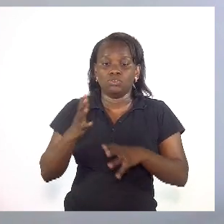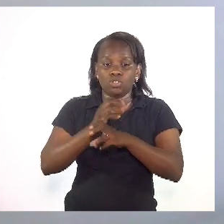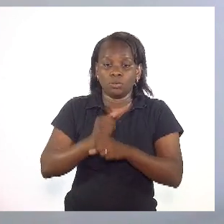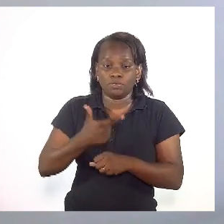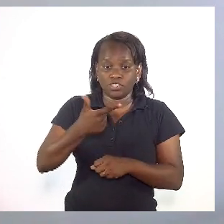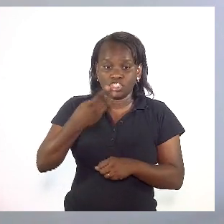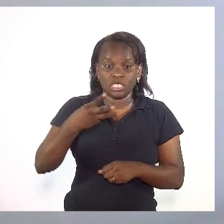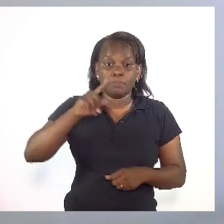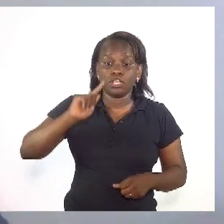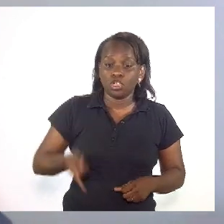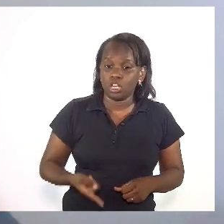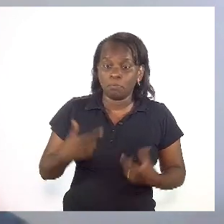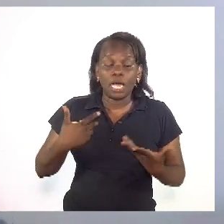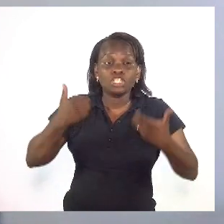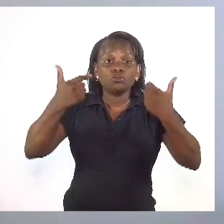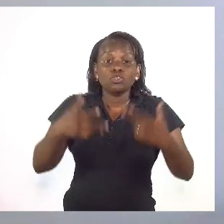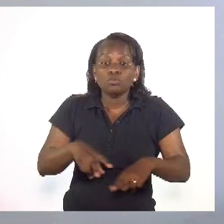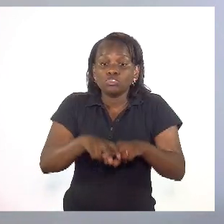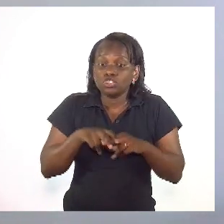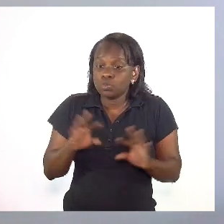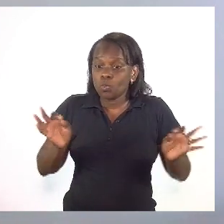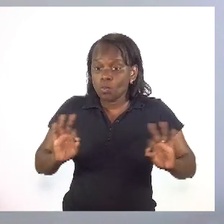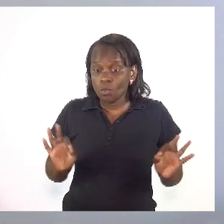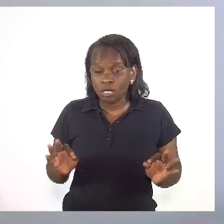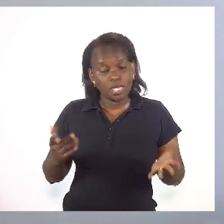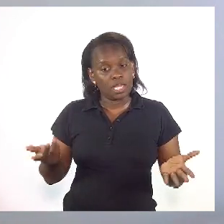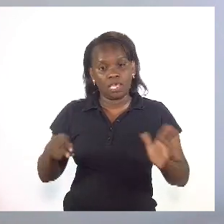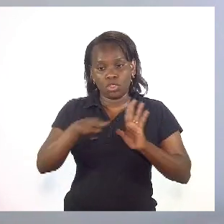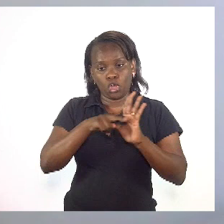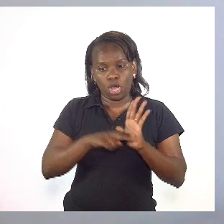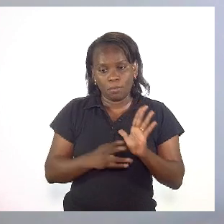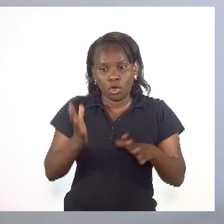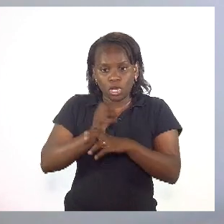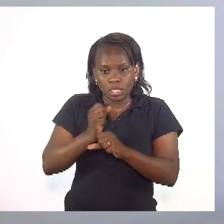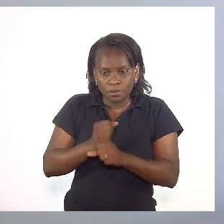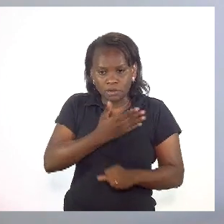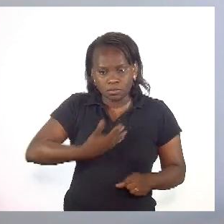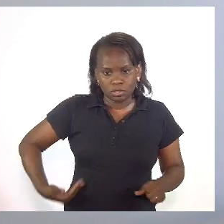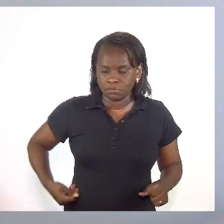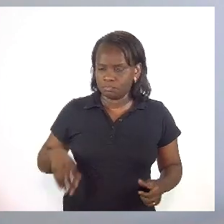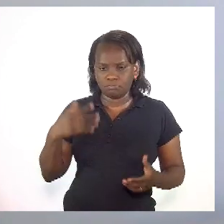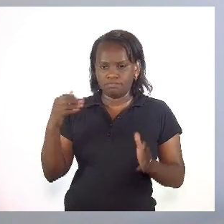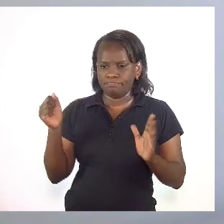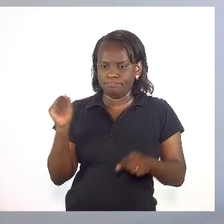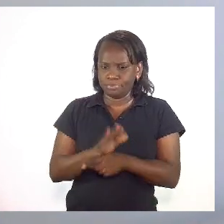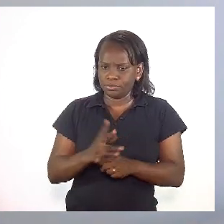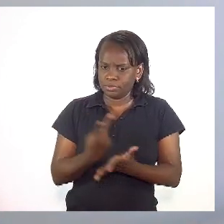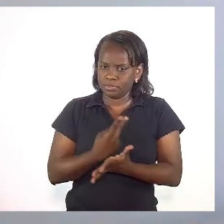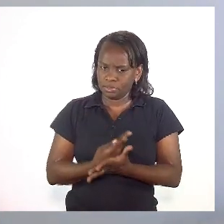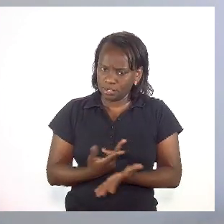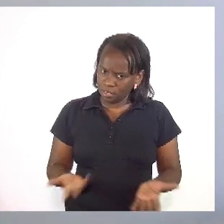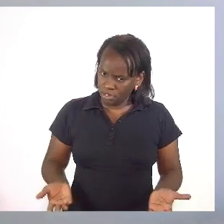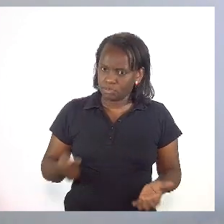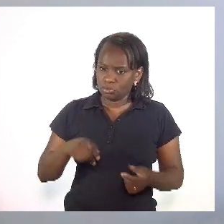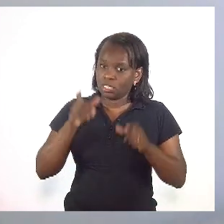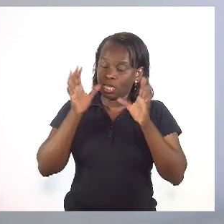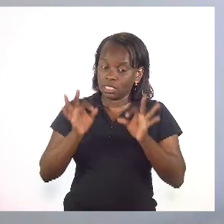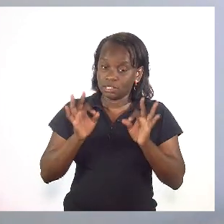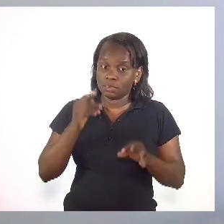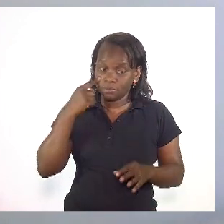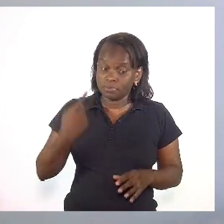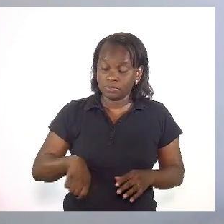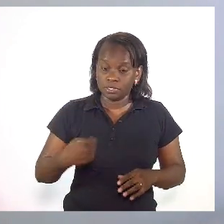sem justificativa, contrariando as normas de contabilidade pública. Esse é um fator que a gente vem chamando muita atenção nessa